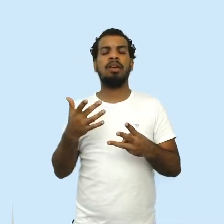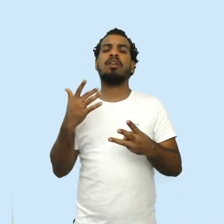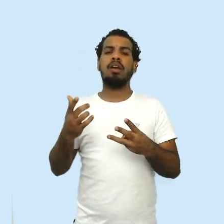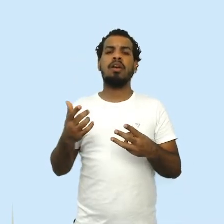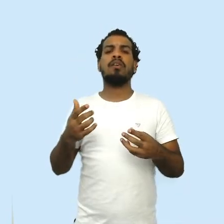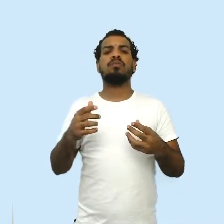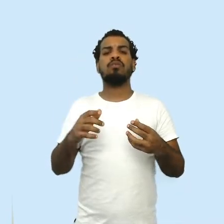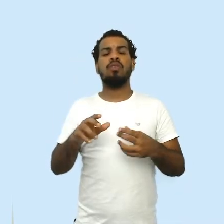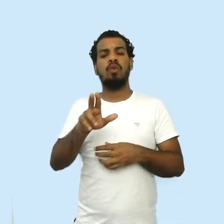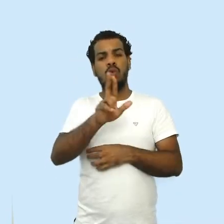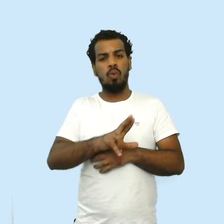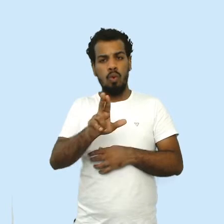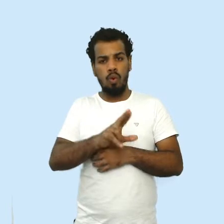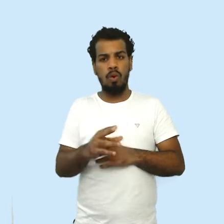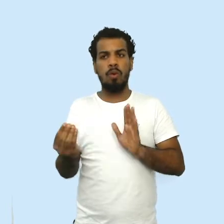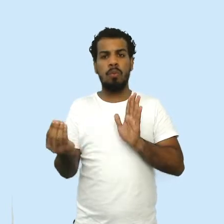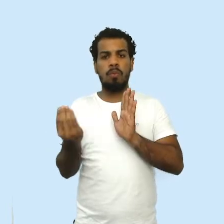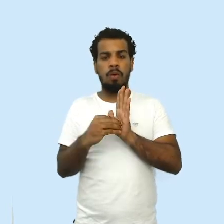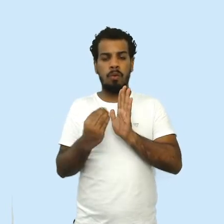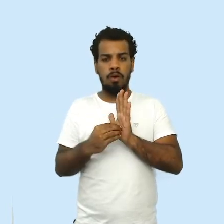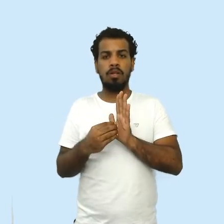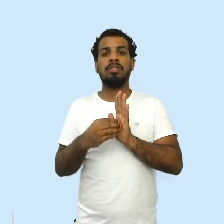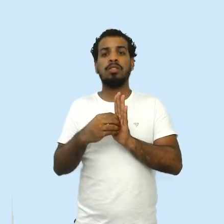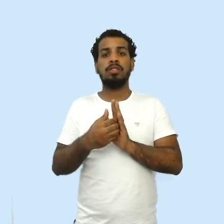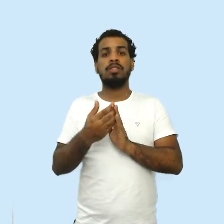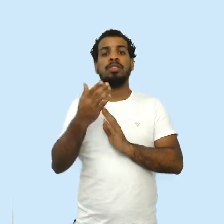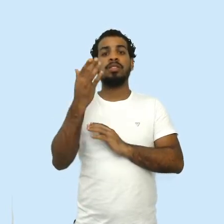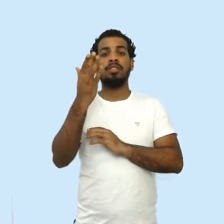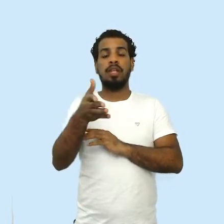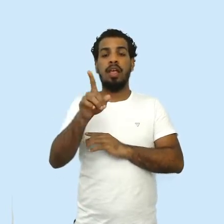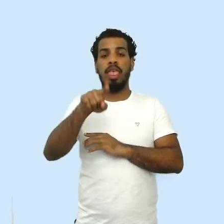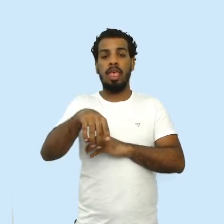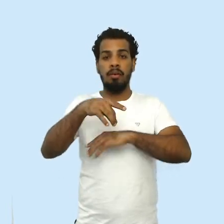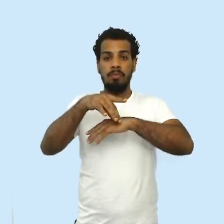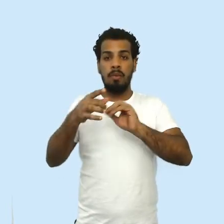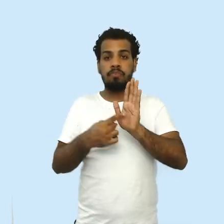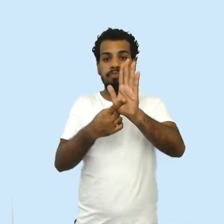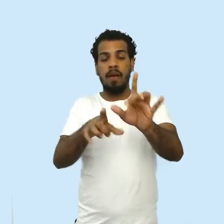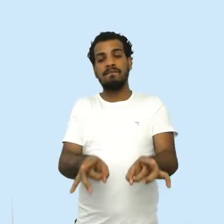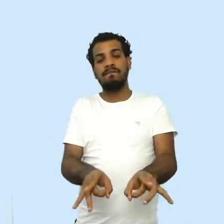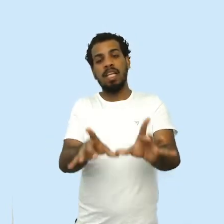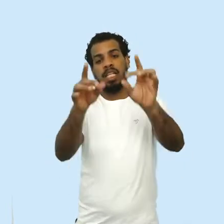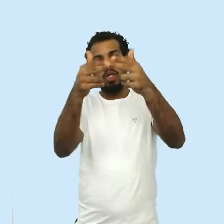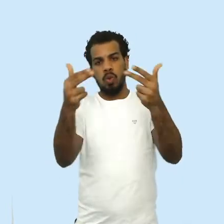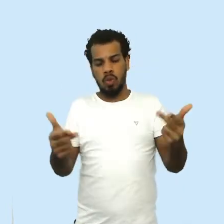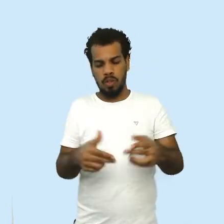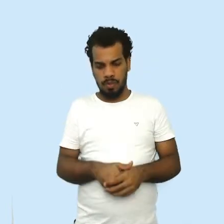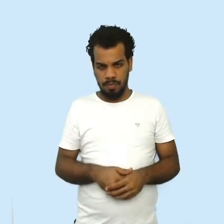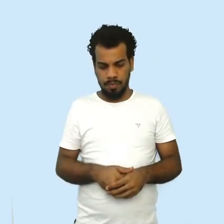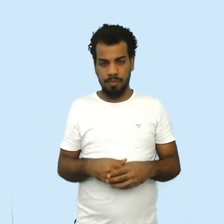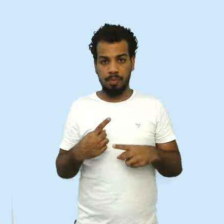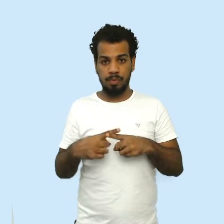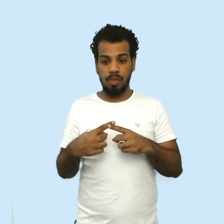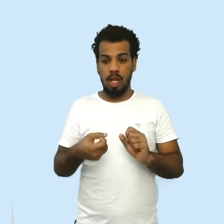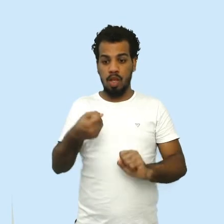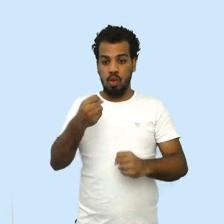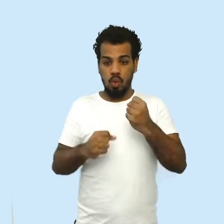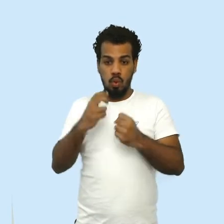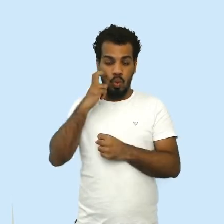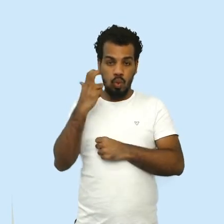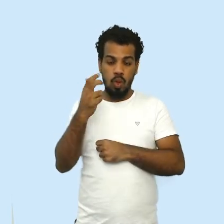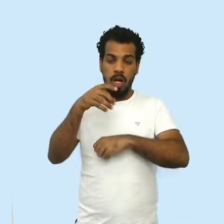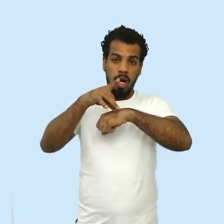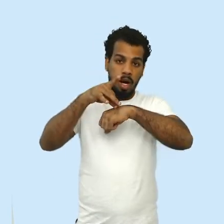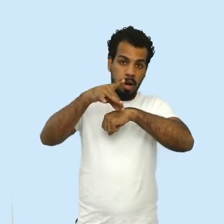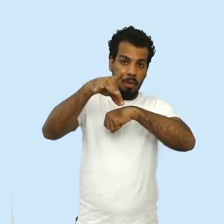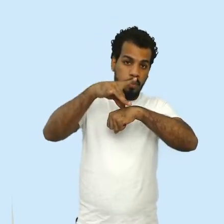desses recursos, mas ela vai utilizar desses recursos para vender produtos, porque a indústria cultural ela é